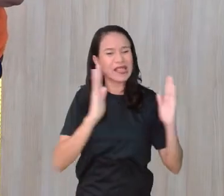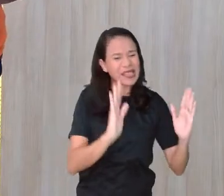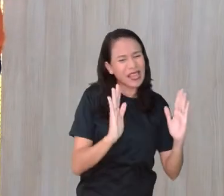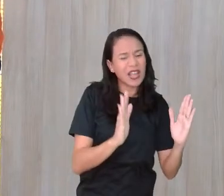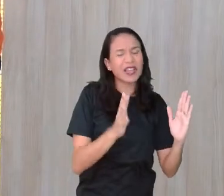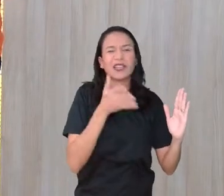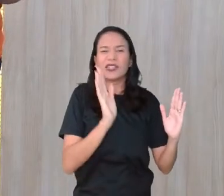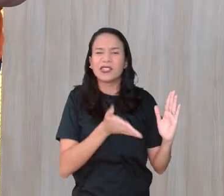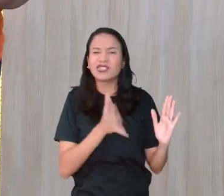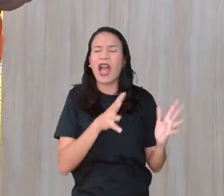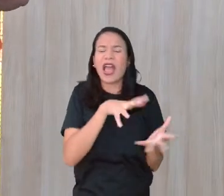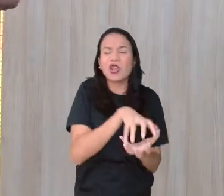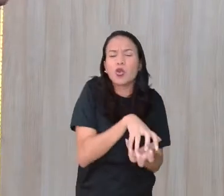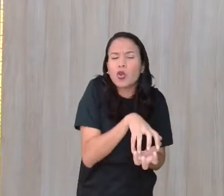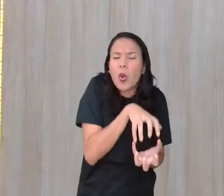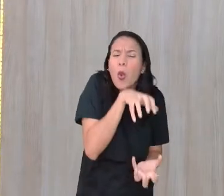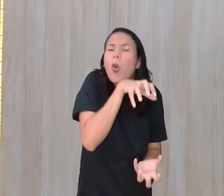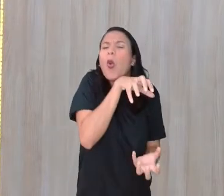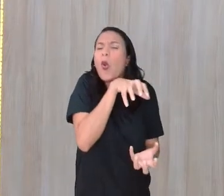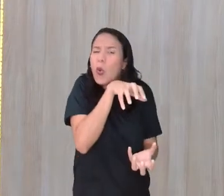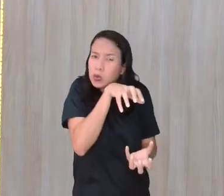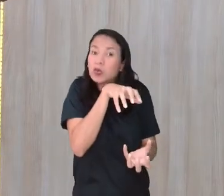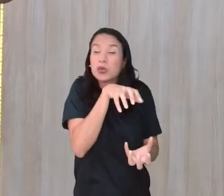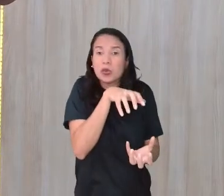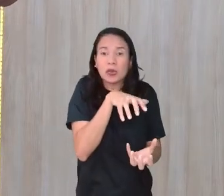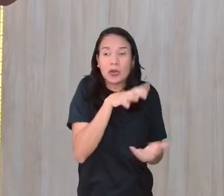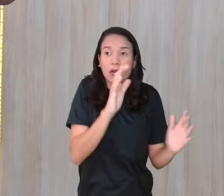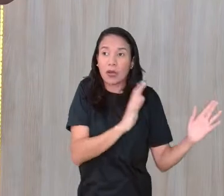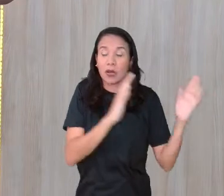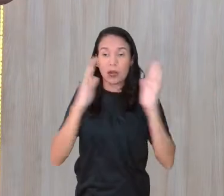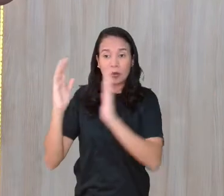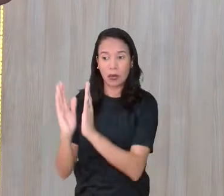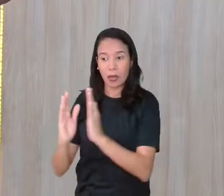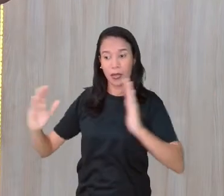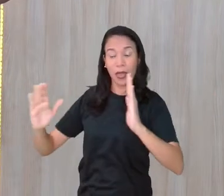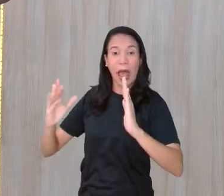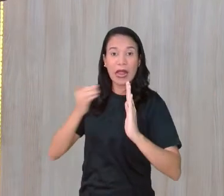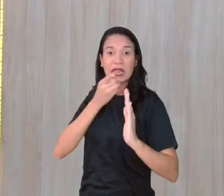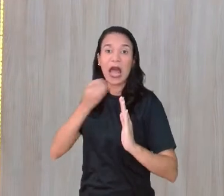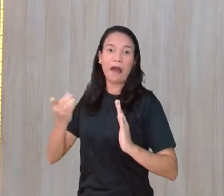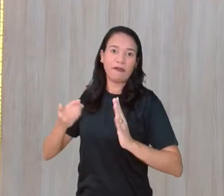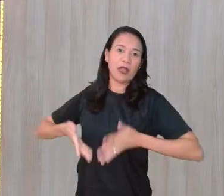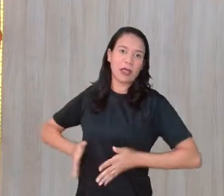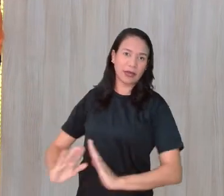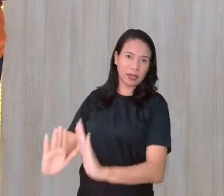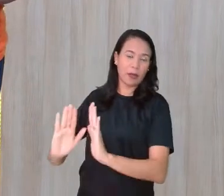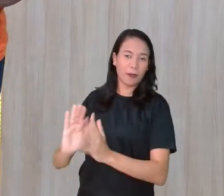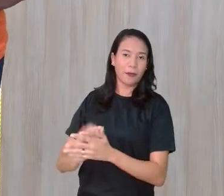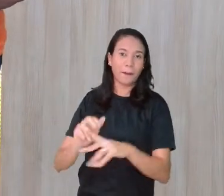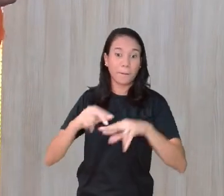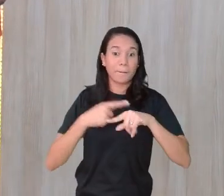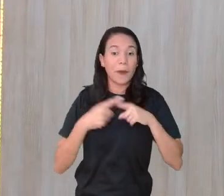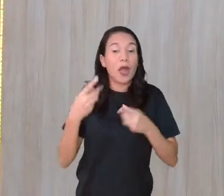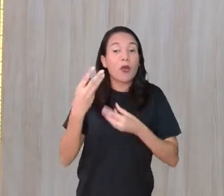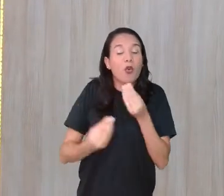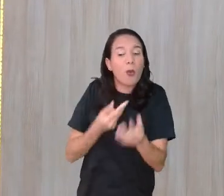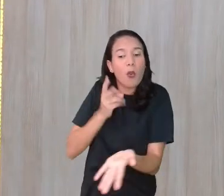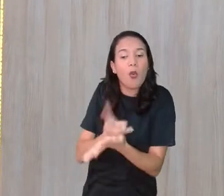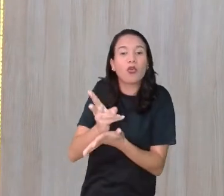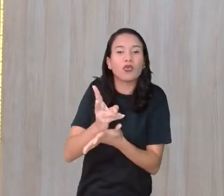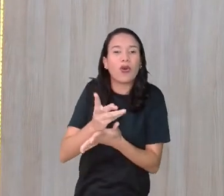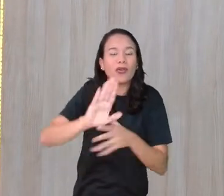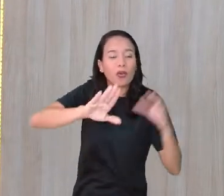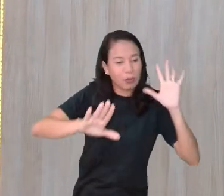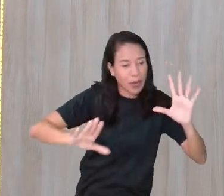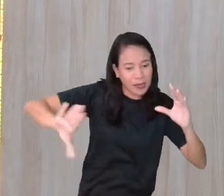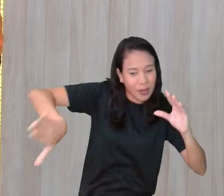já estava bastante idoso, é que Darwin nasce. Mas eles dão continuidade, um complementa o